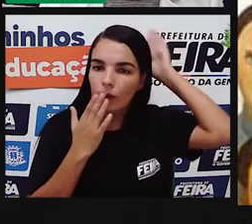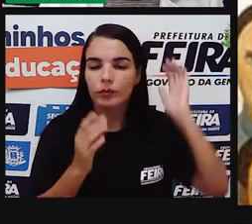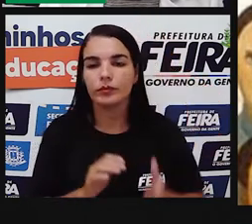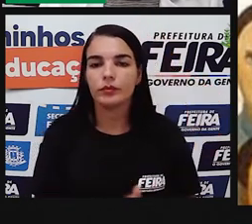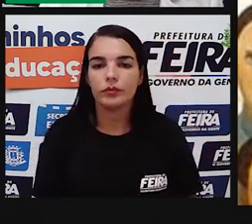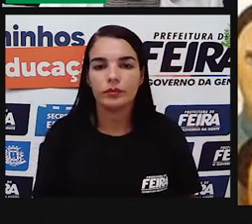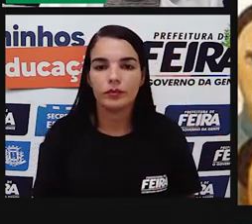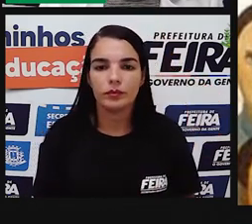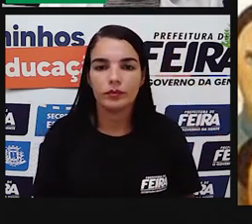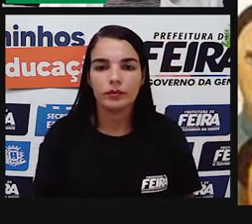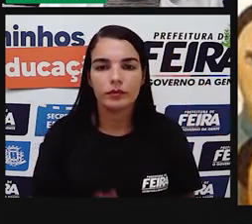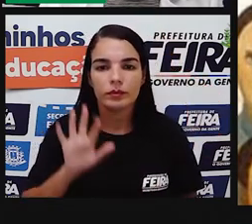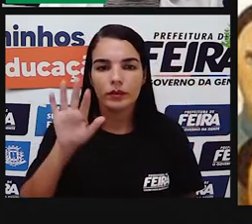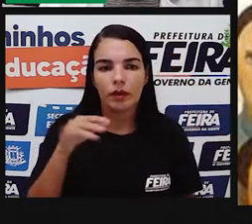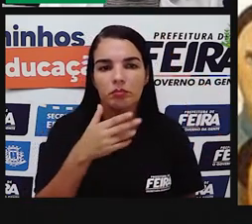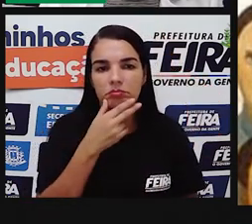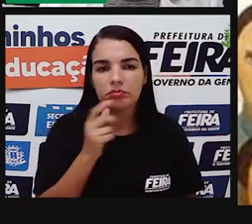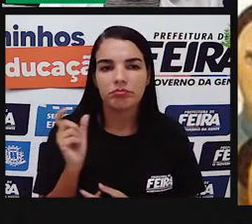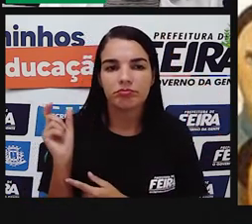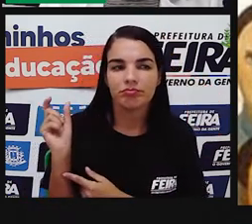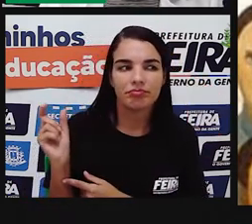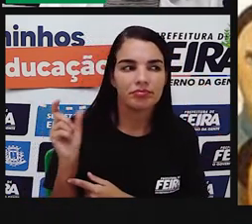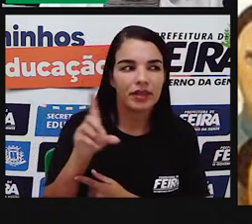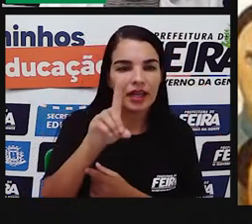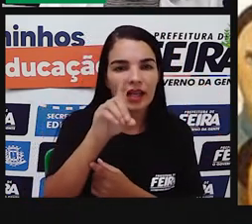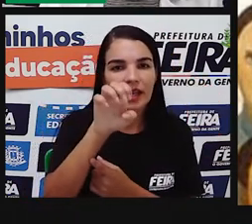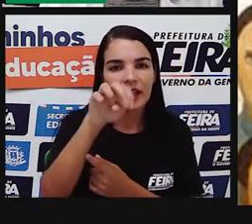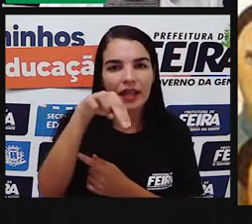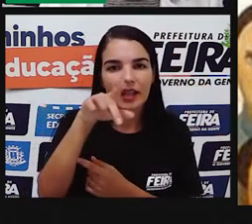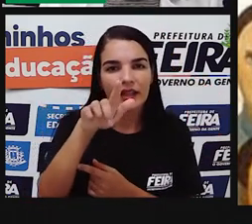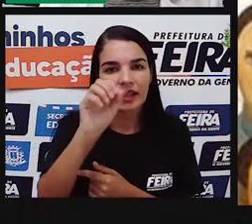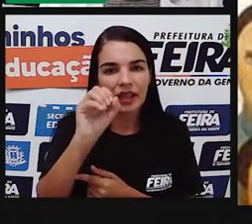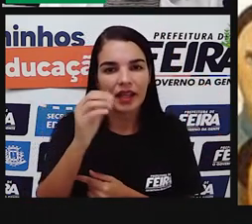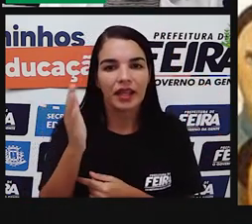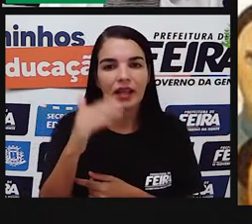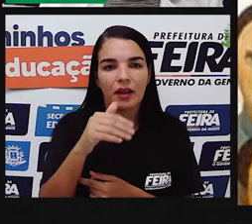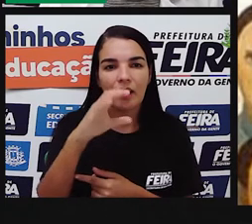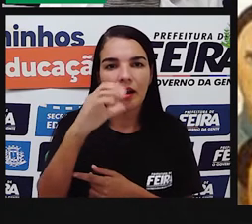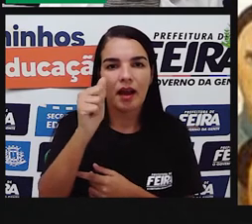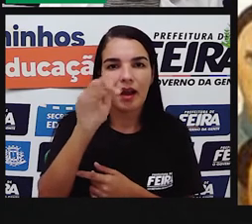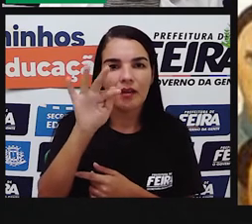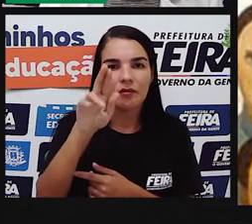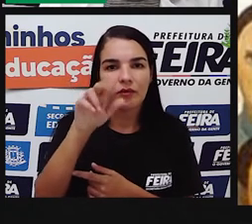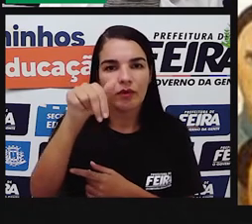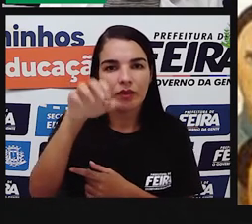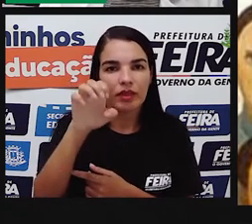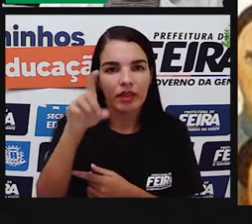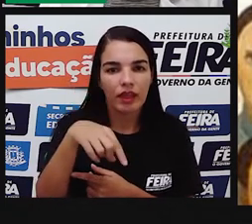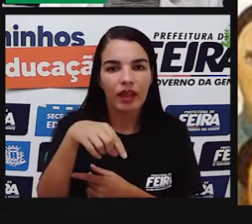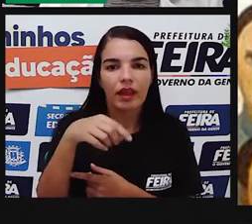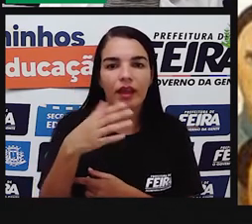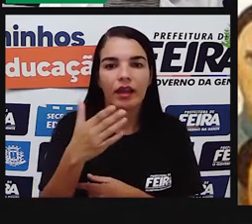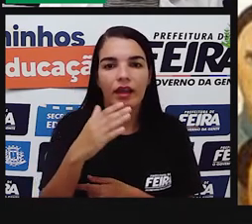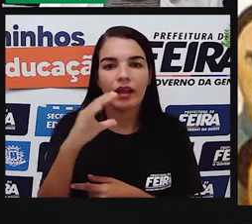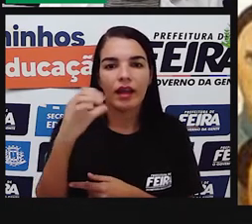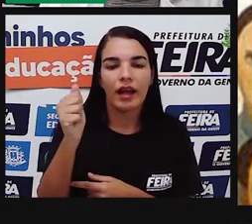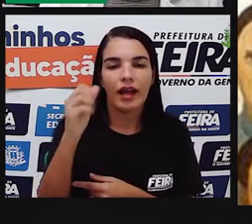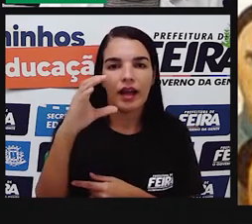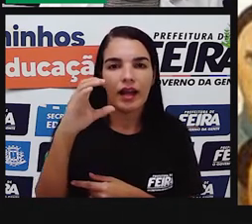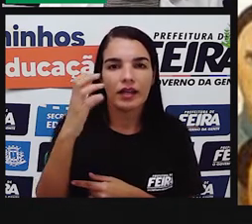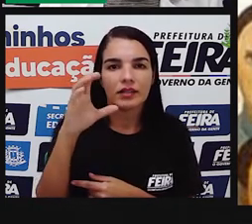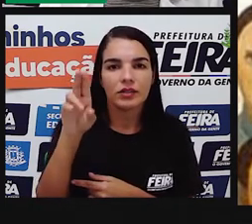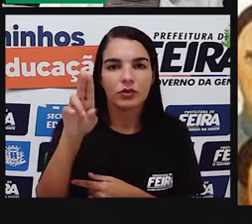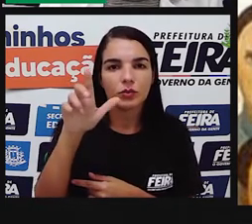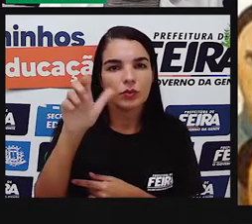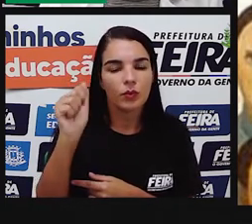Dengo, cafuné, caçula, moleque, quitanda, fubá,